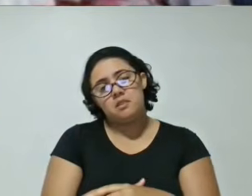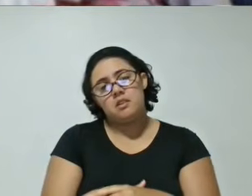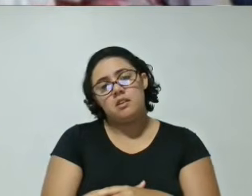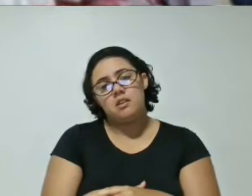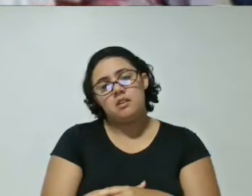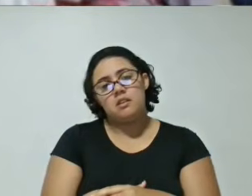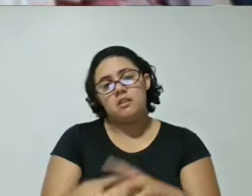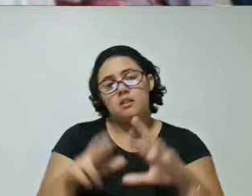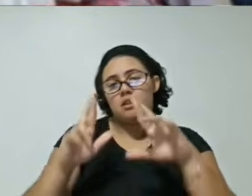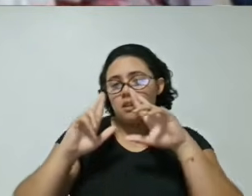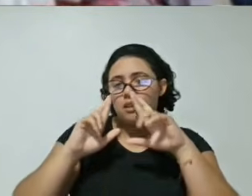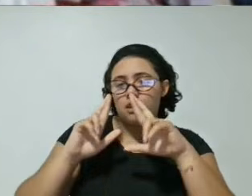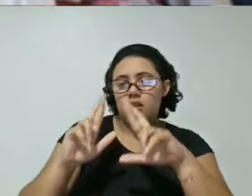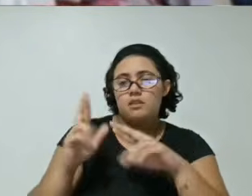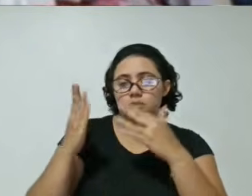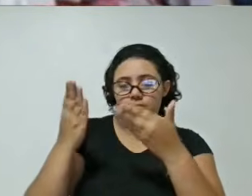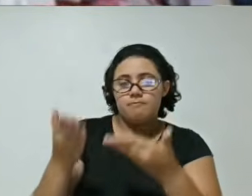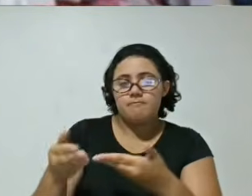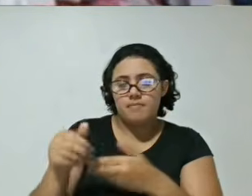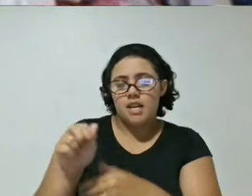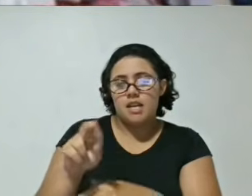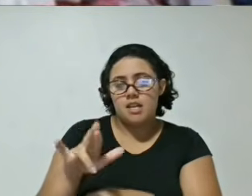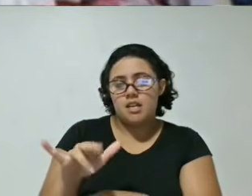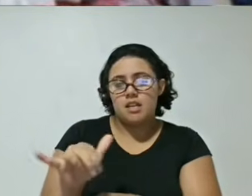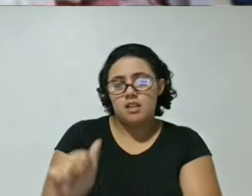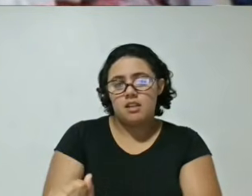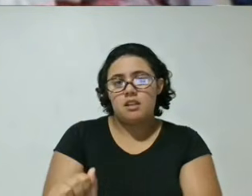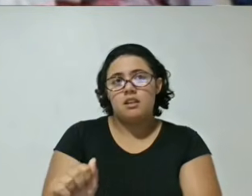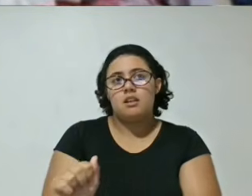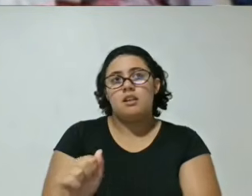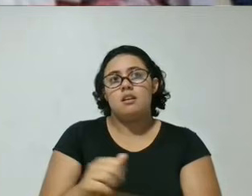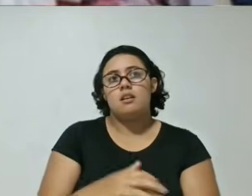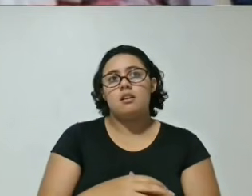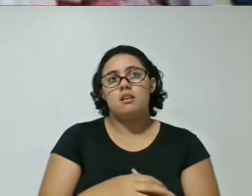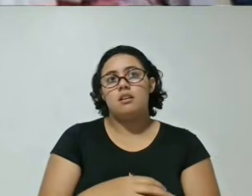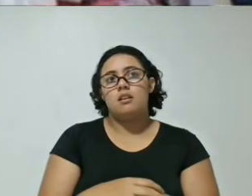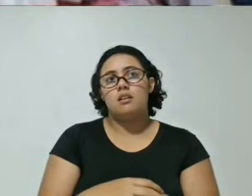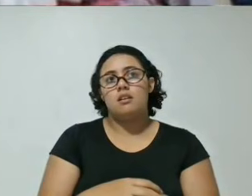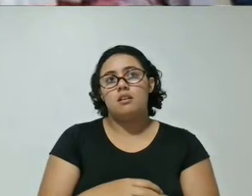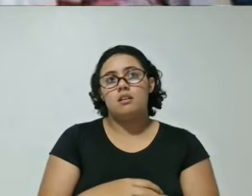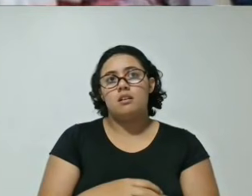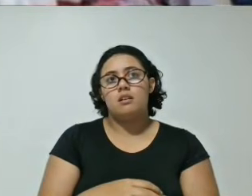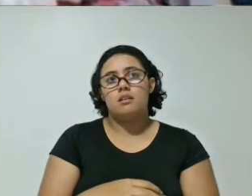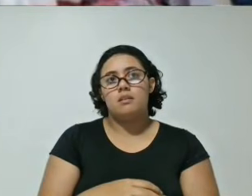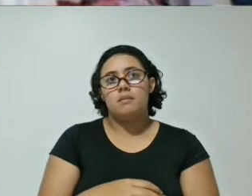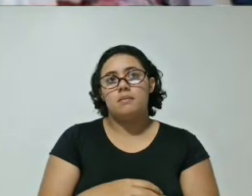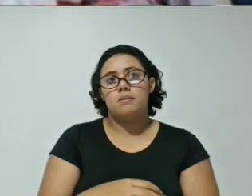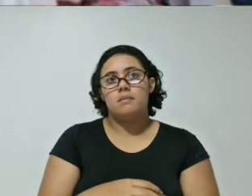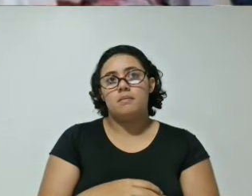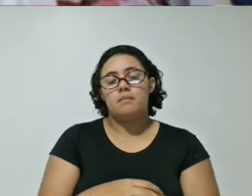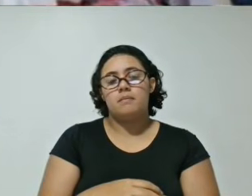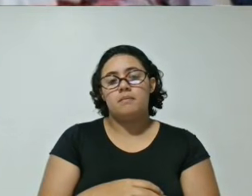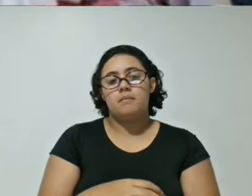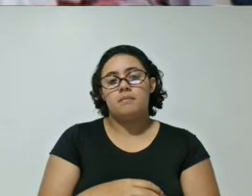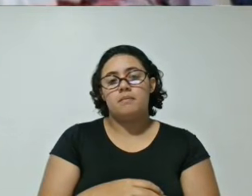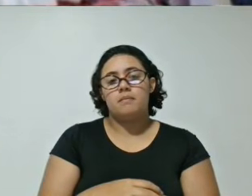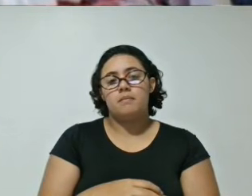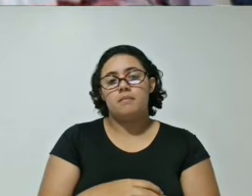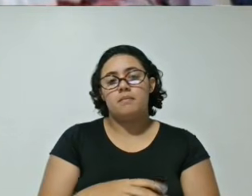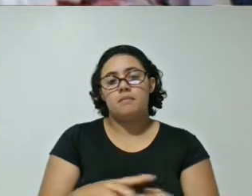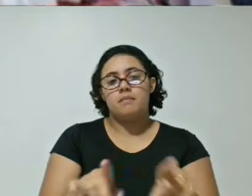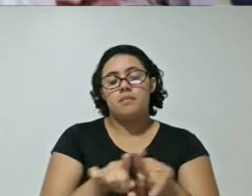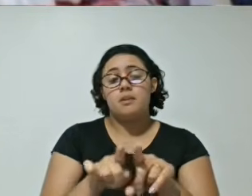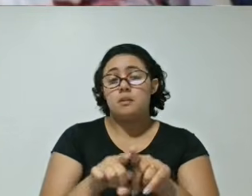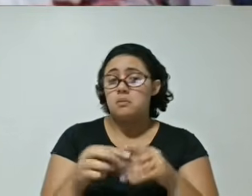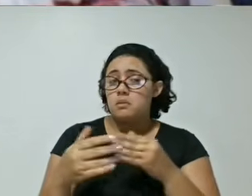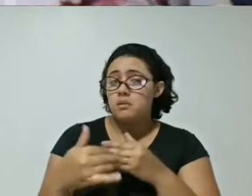respeito pela Maria José, assim, um respeito máximo pela história daquela mulher. E assim foi, assim,